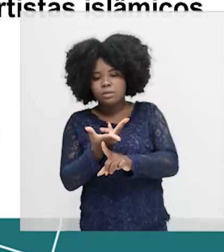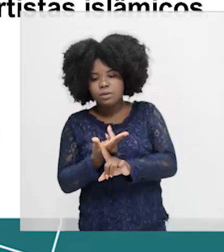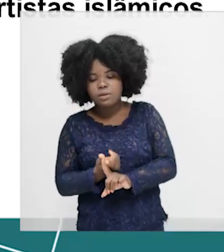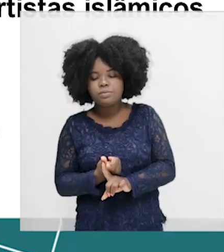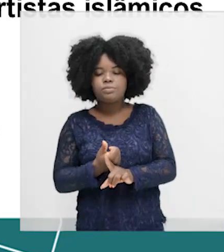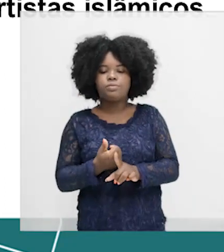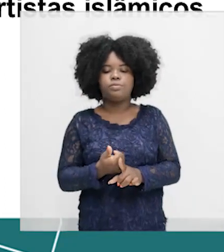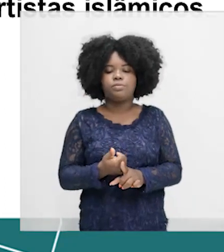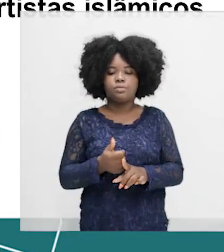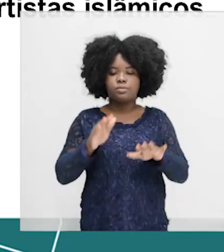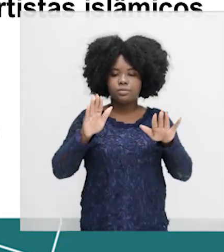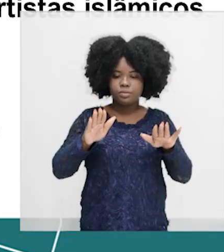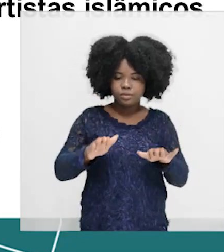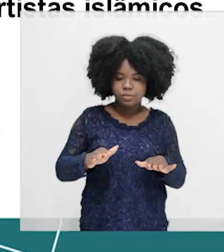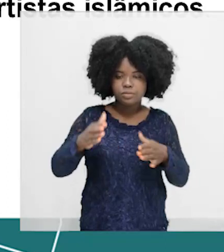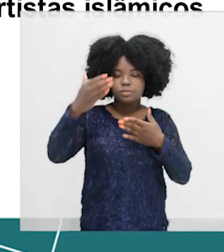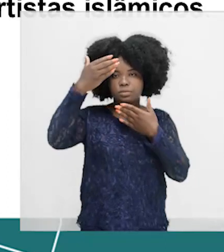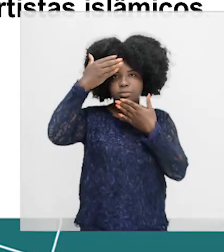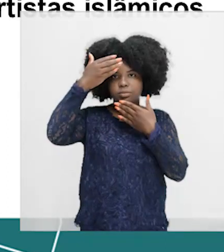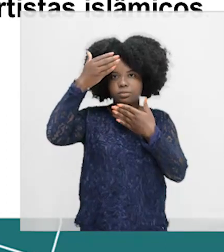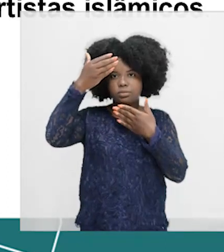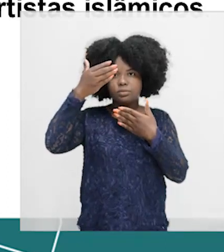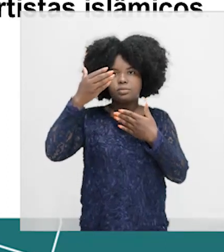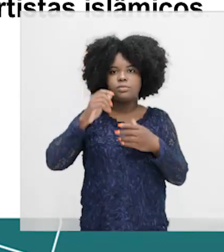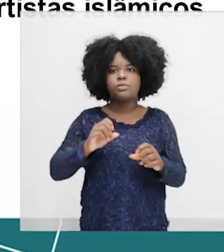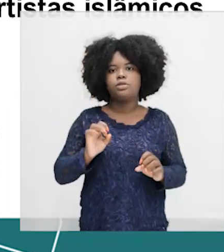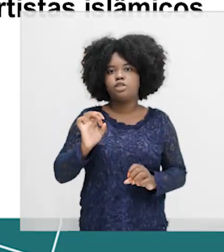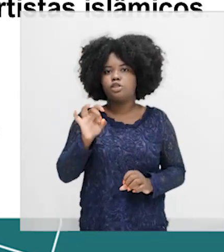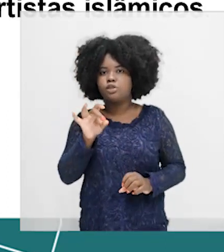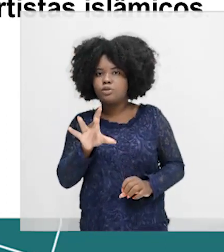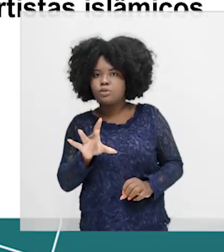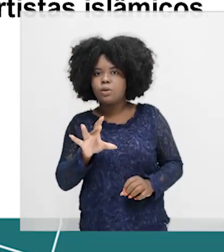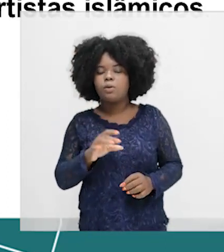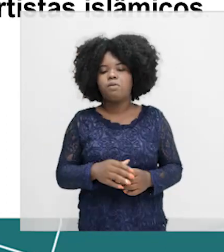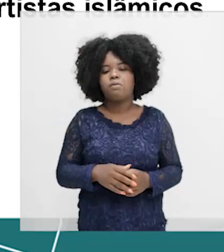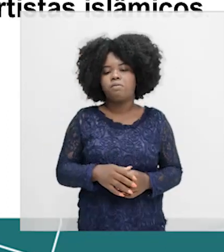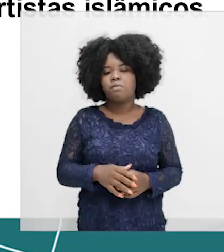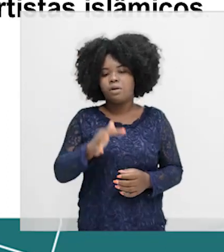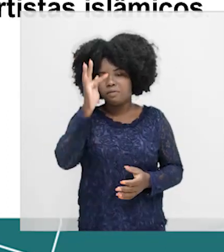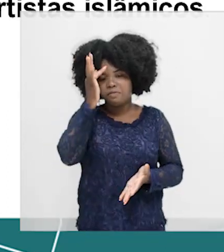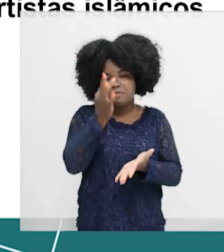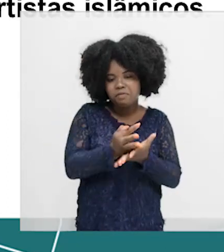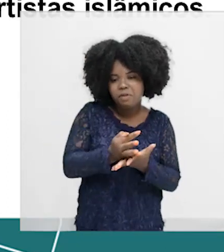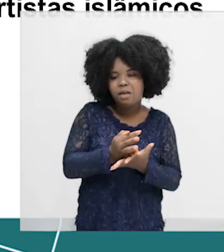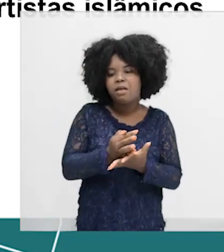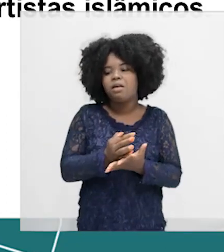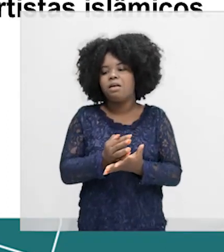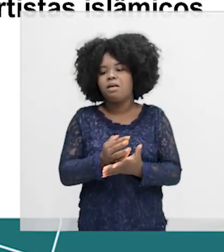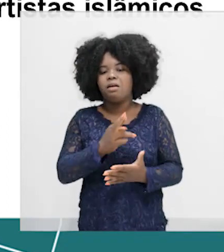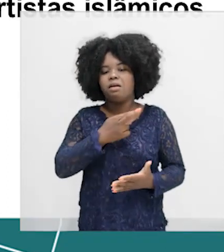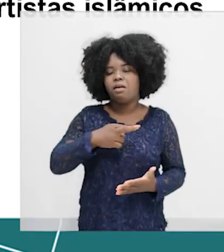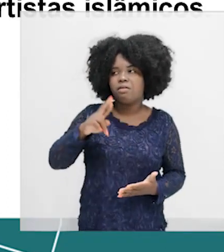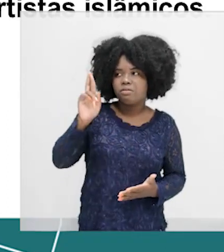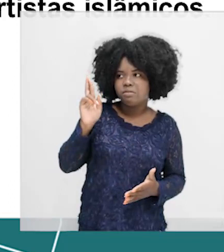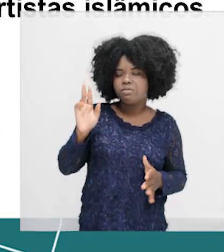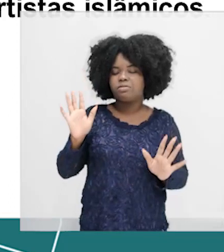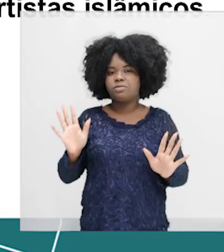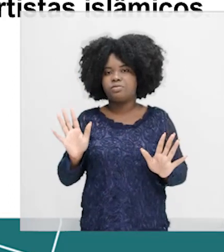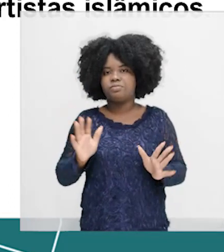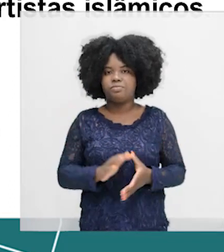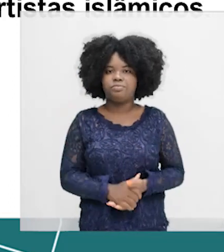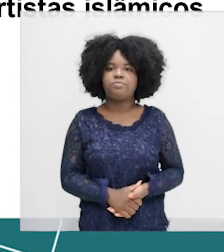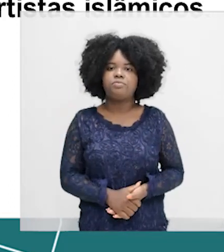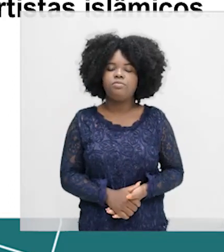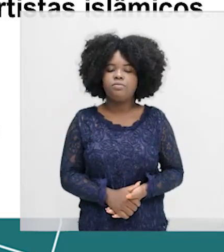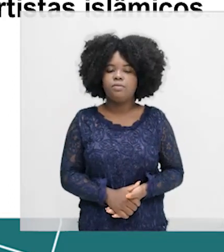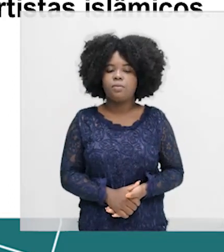exclusivamente a manifestações da fé, certo? Não dá para você falar de arte islâmica sem relacionar a religião, certo?